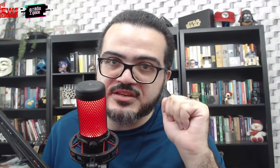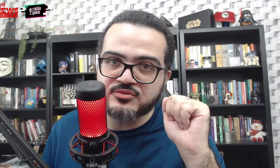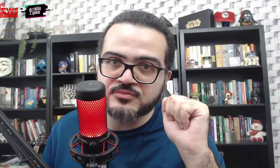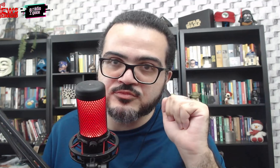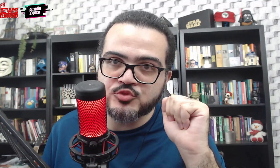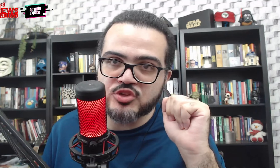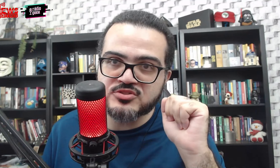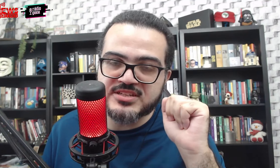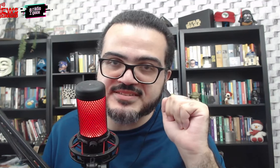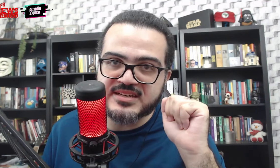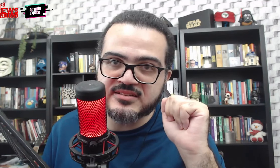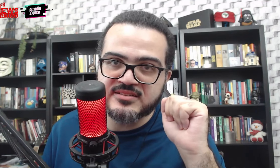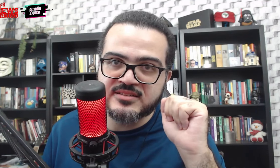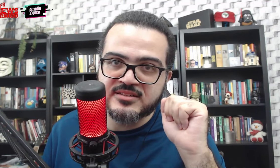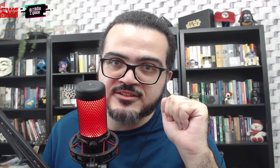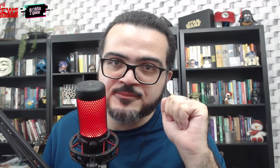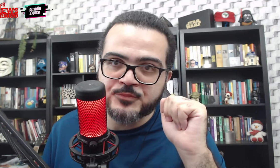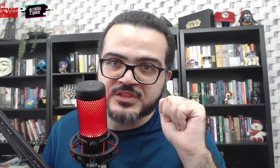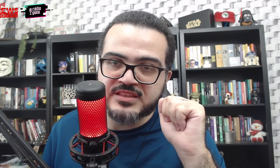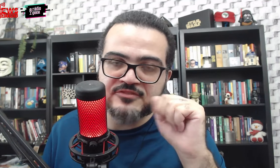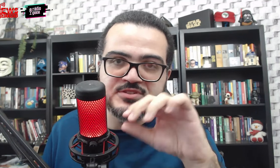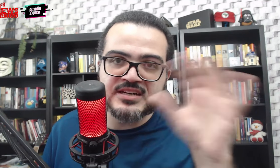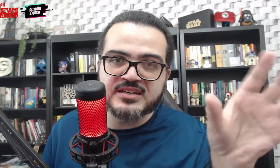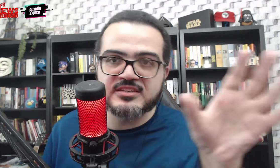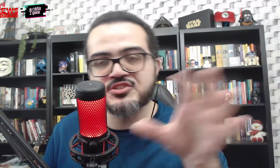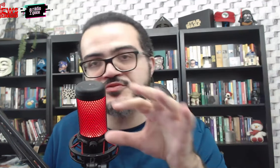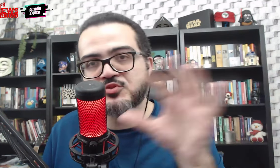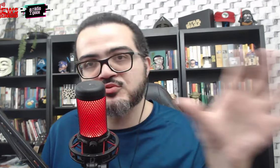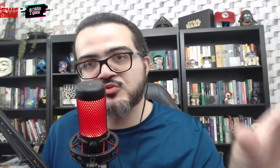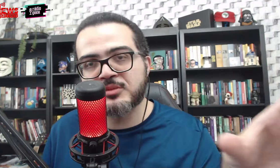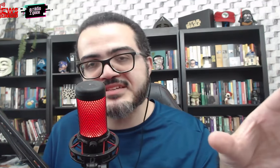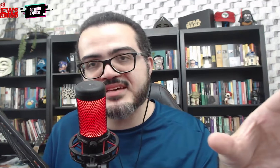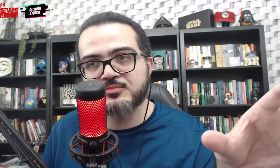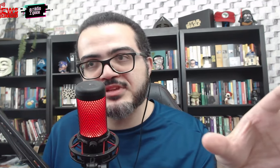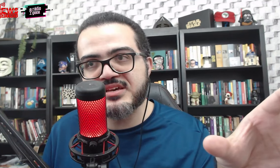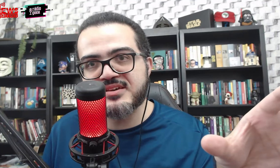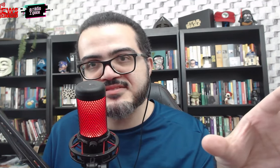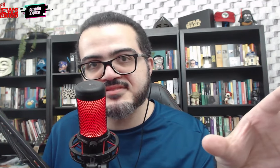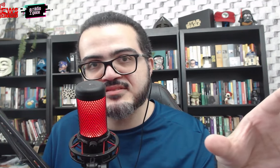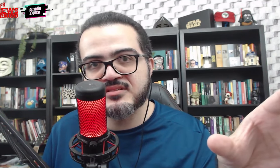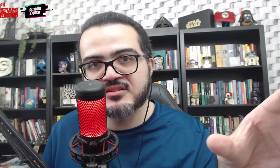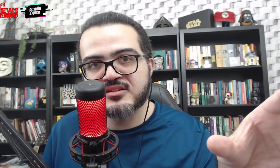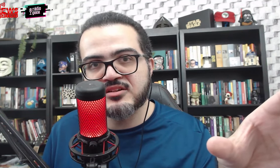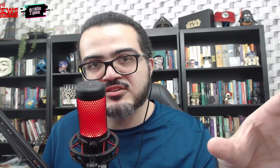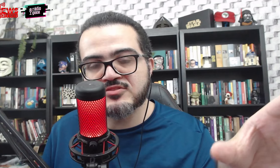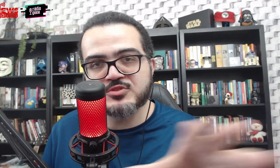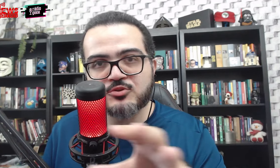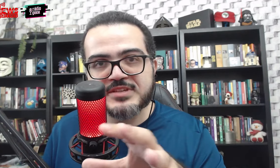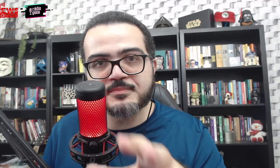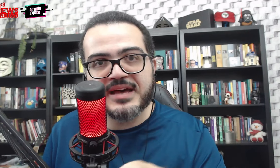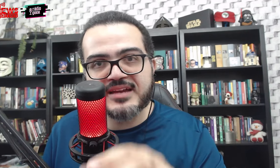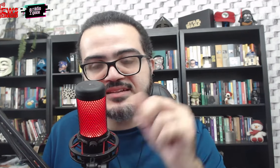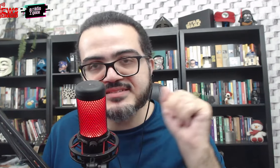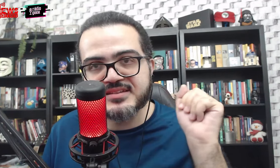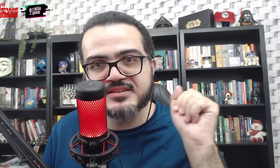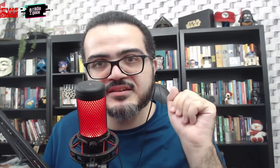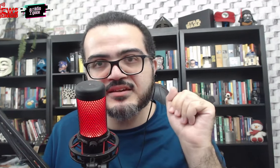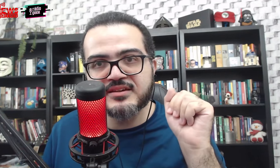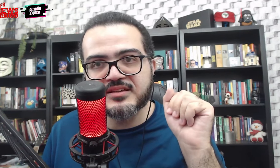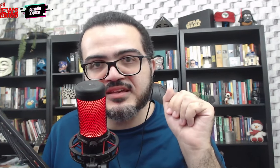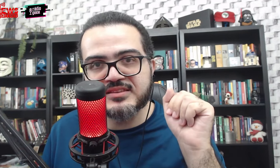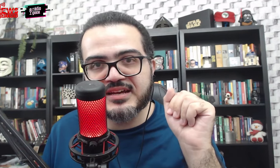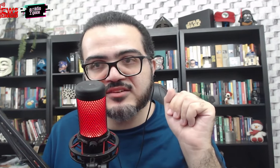nesse meio dos jogos de azar que teve escândalo a gente viu no ano passado blaz nós vios algumas marcas